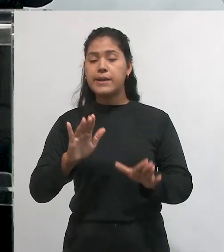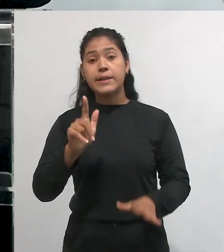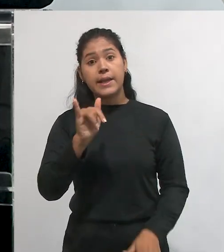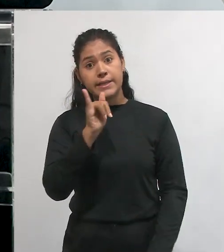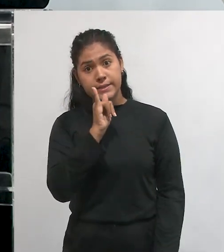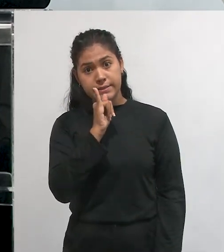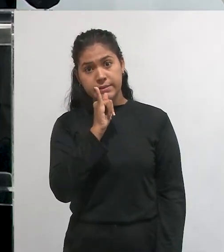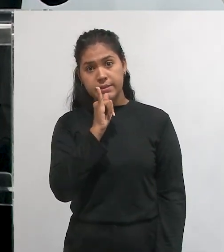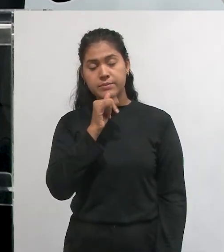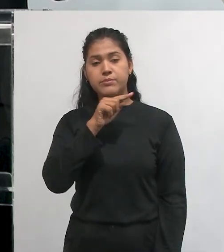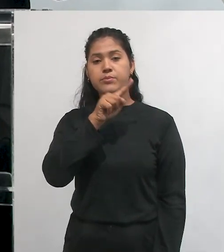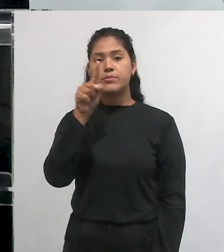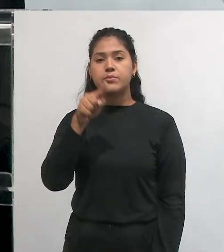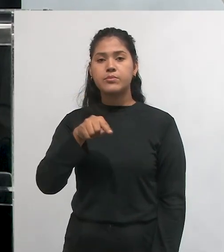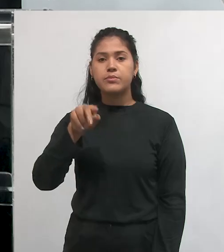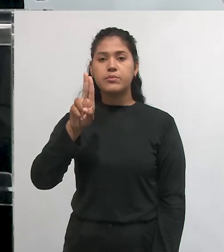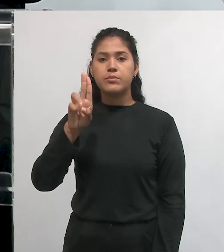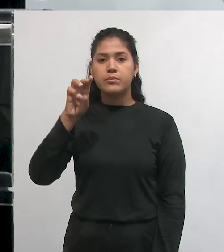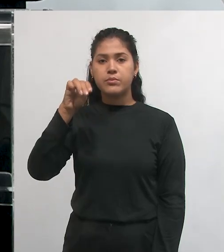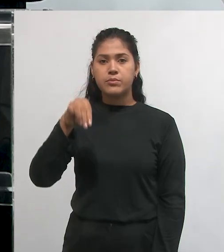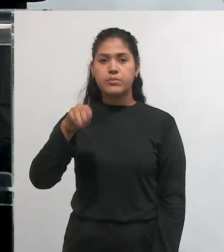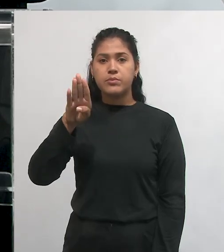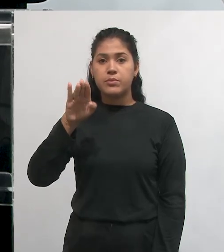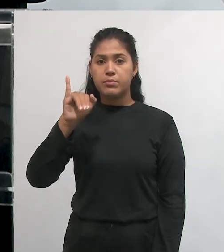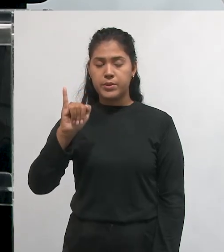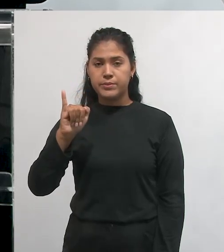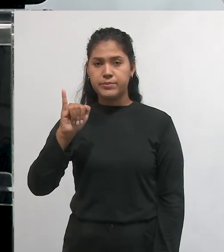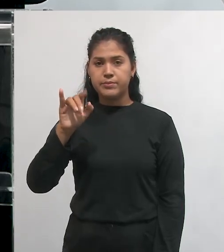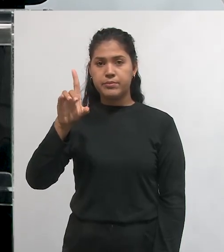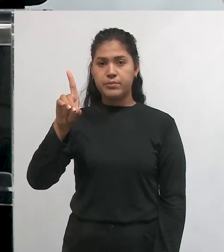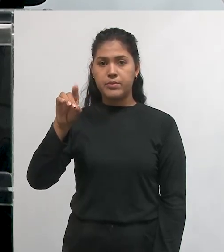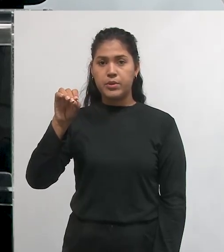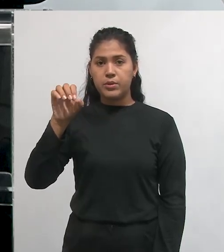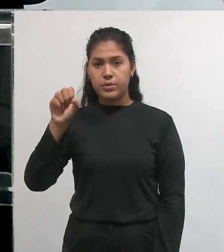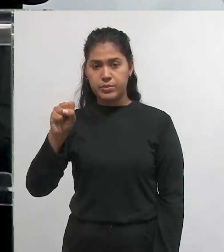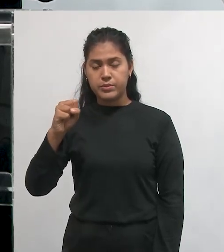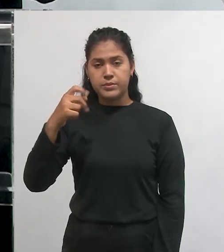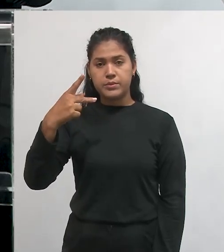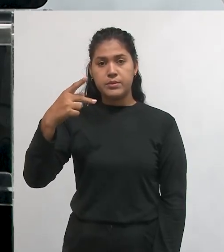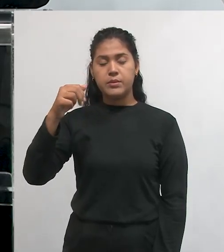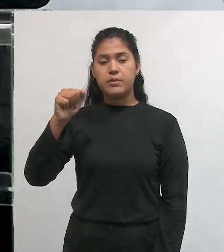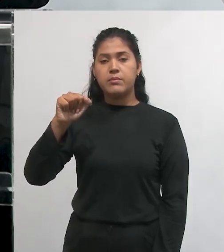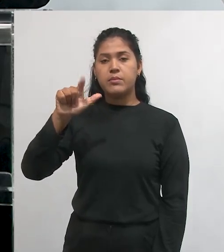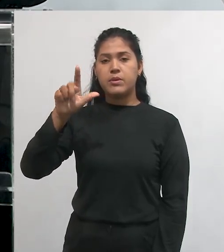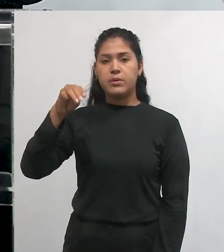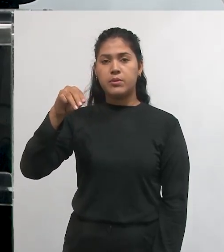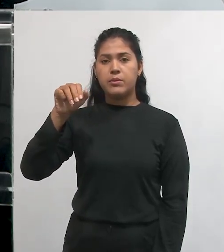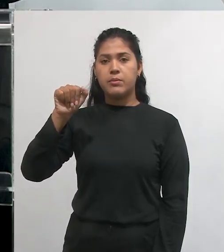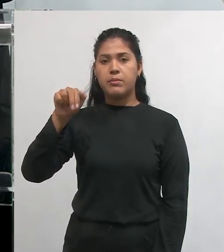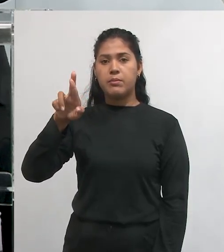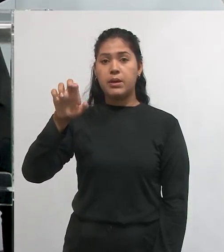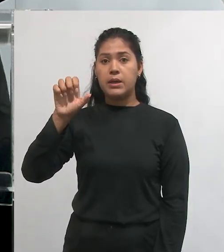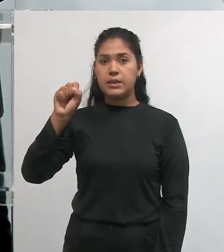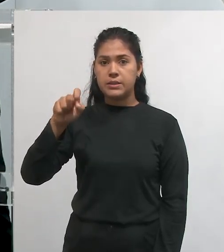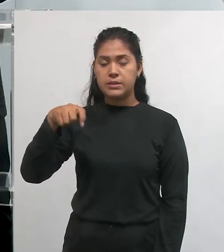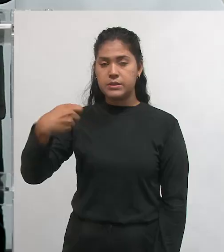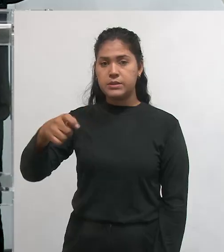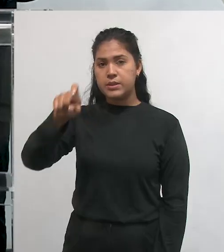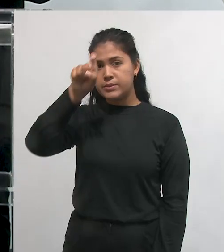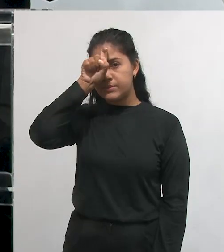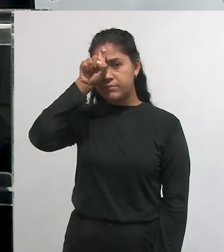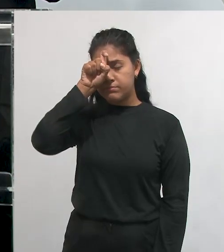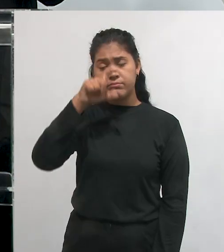povos indígenas, outras comunidades étnicas que se fazia de modo direto. Não, agora não é um modo